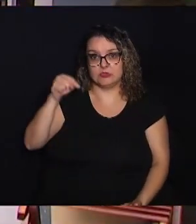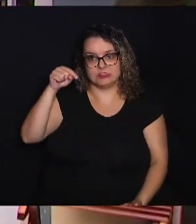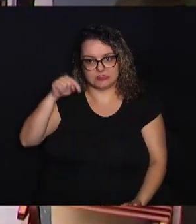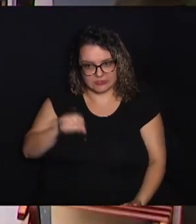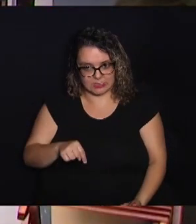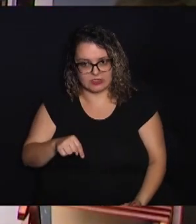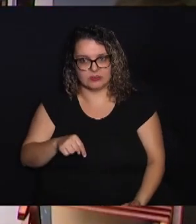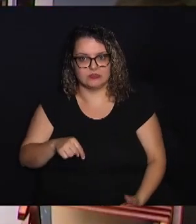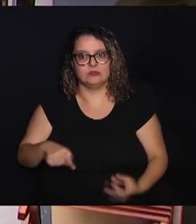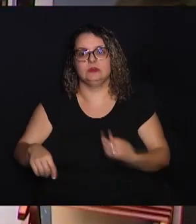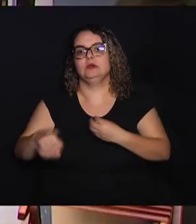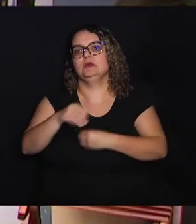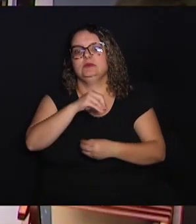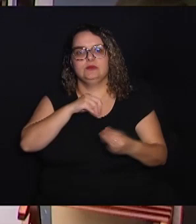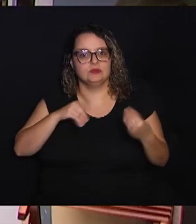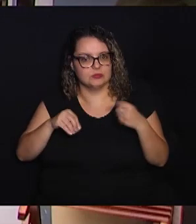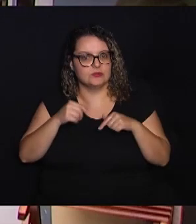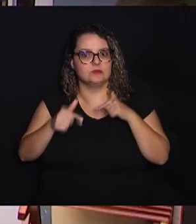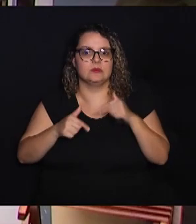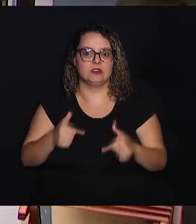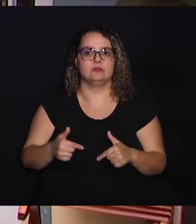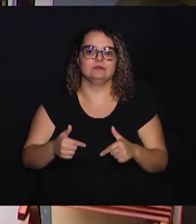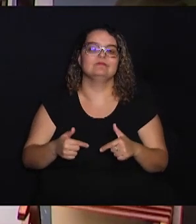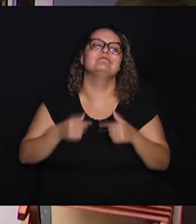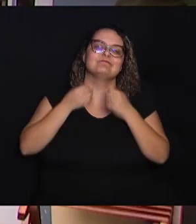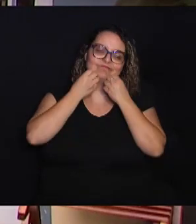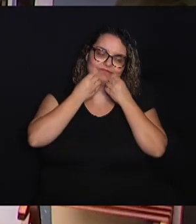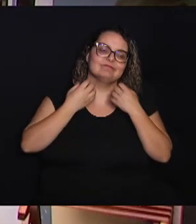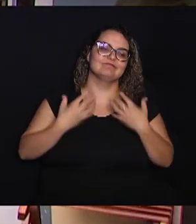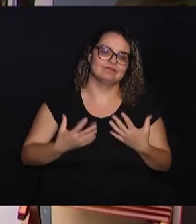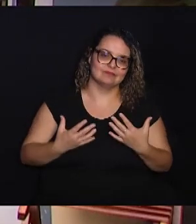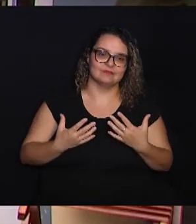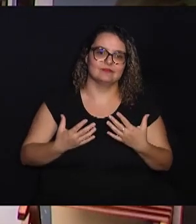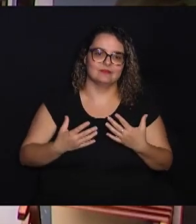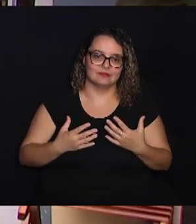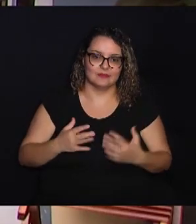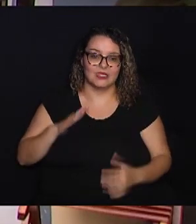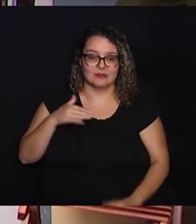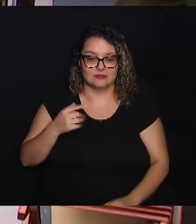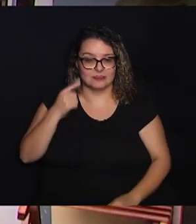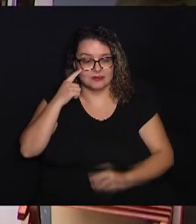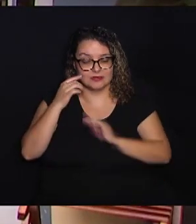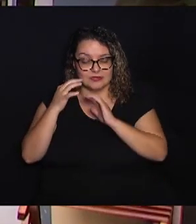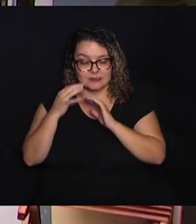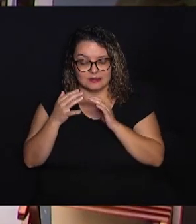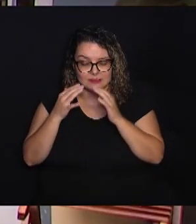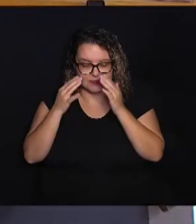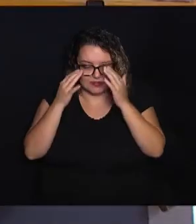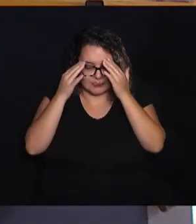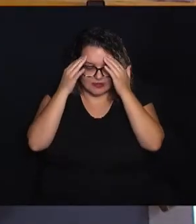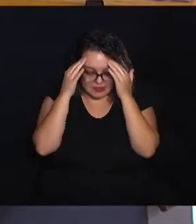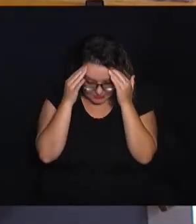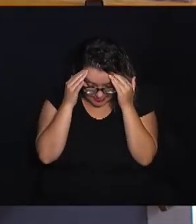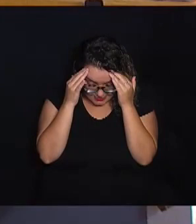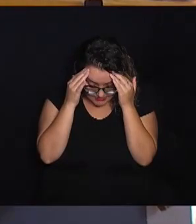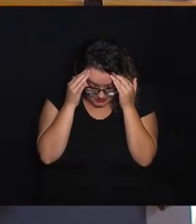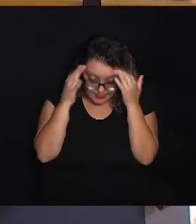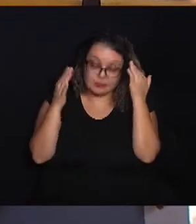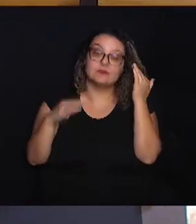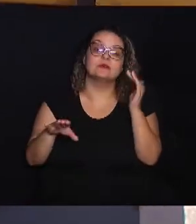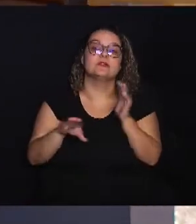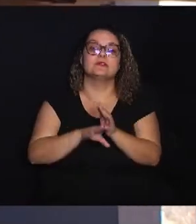no envolvimento, vale a pena. Mas a hora que eu penso fisicamente, quando eu chego em